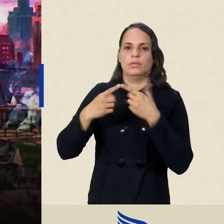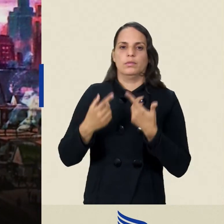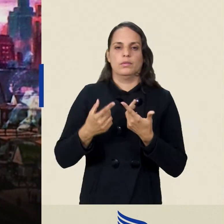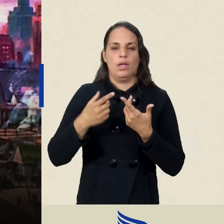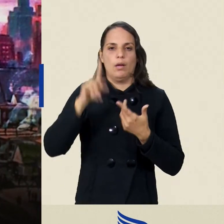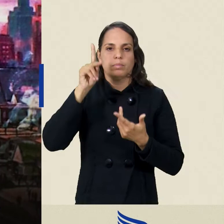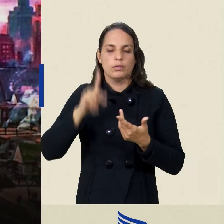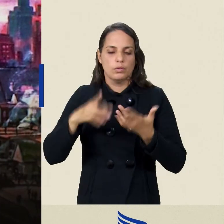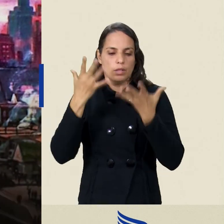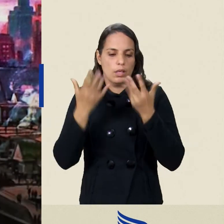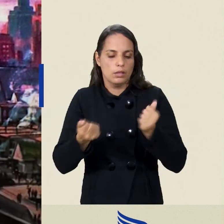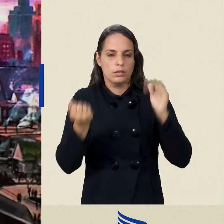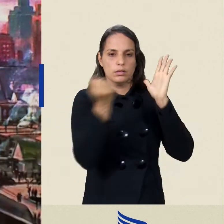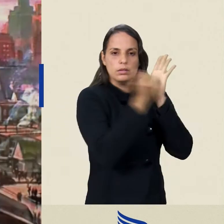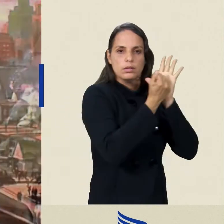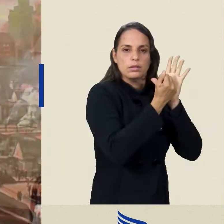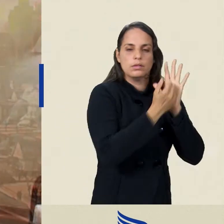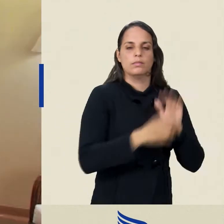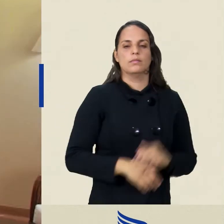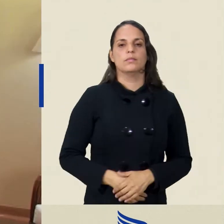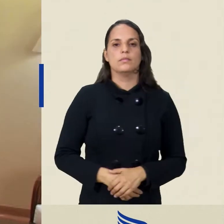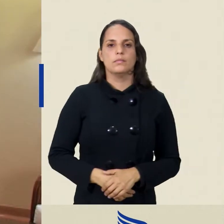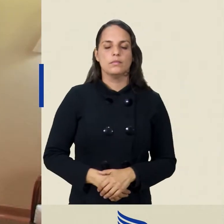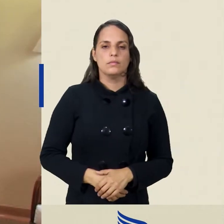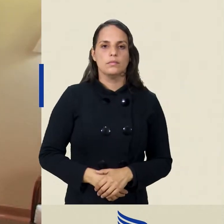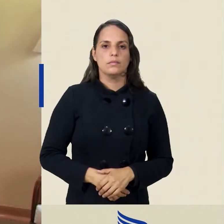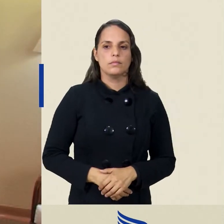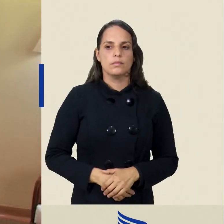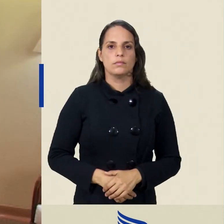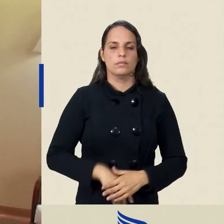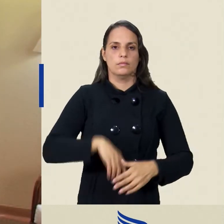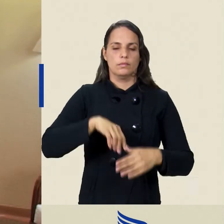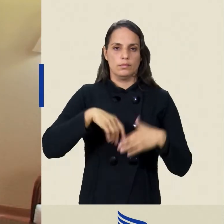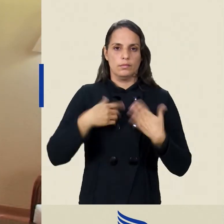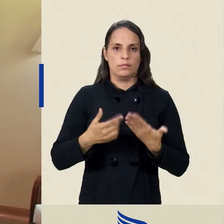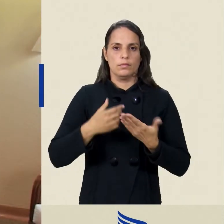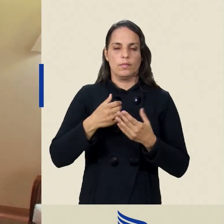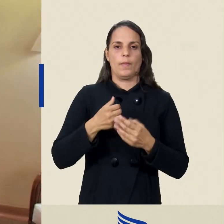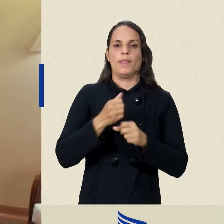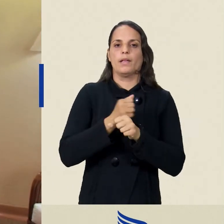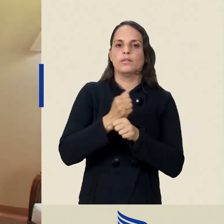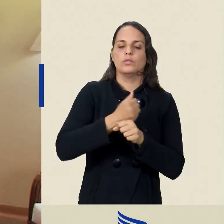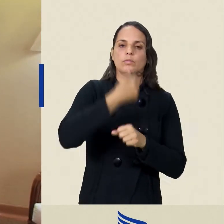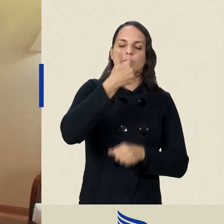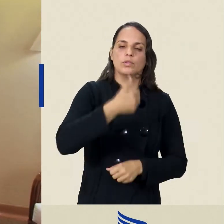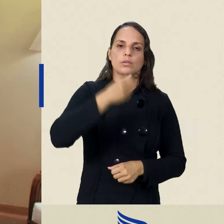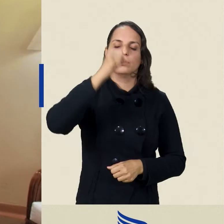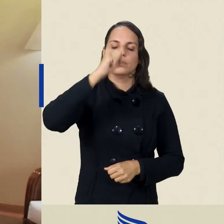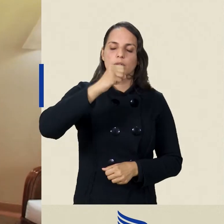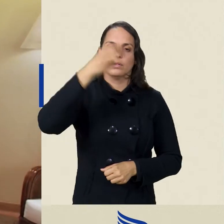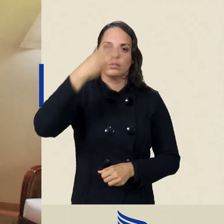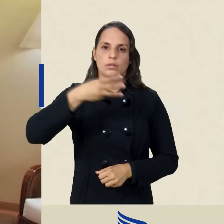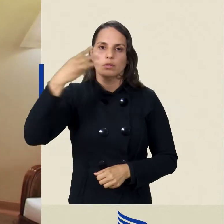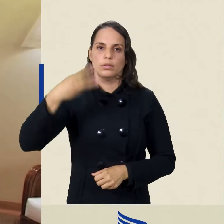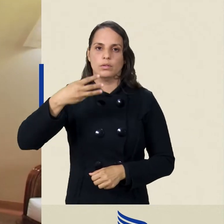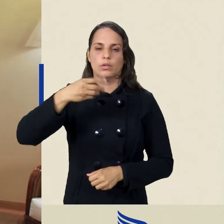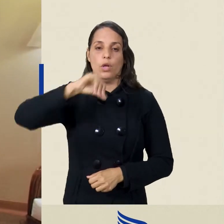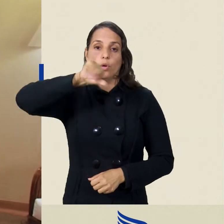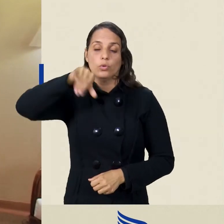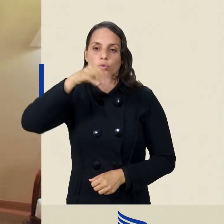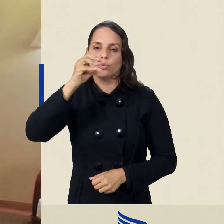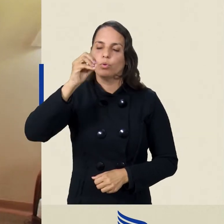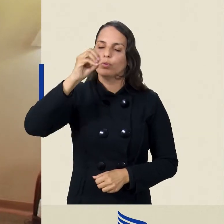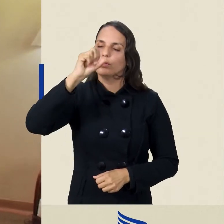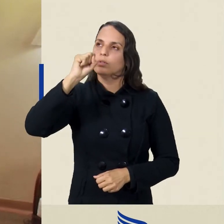Apocalipse 14, 9 a 11. Em 13 de novembro de 1833, José Bates presenciou a queda das